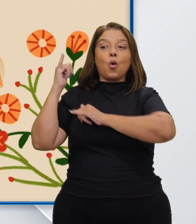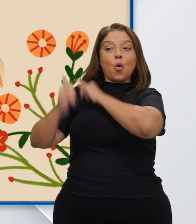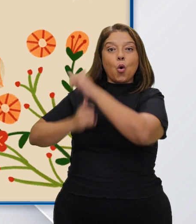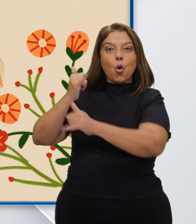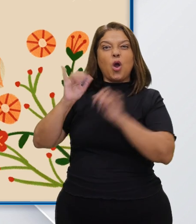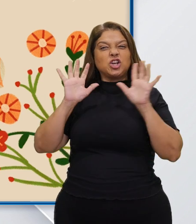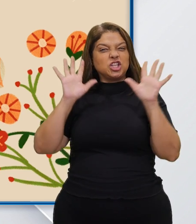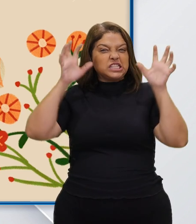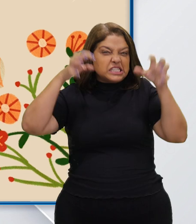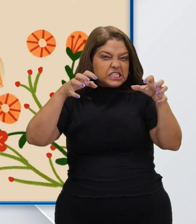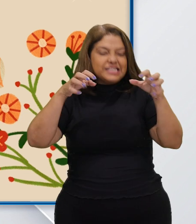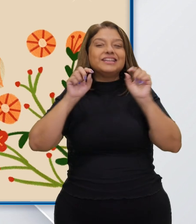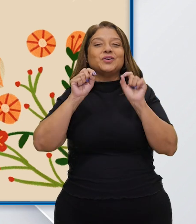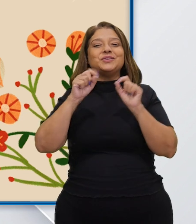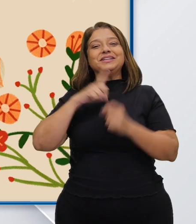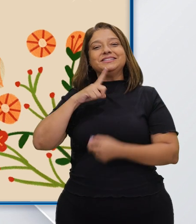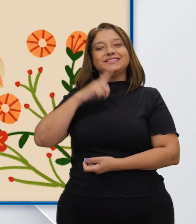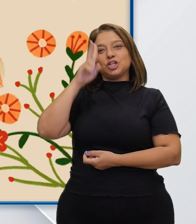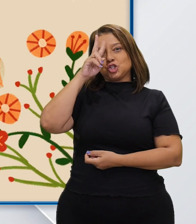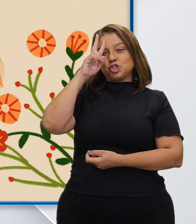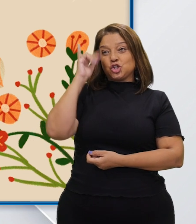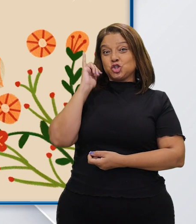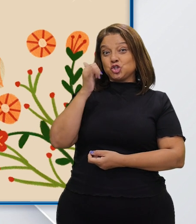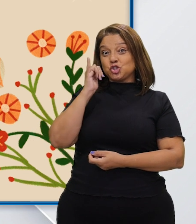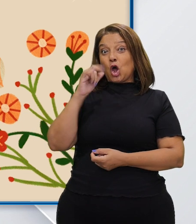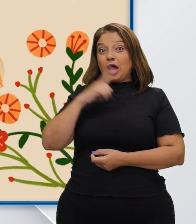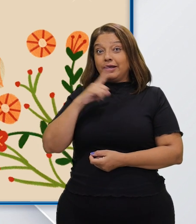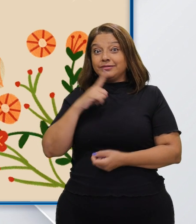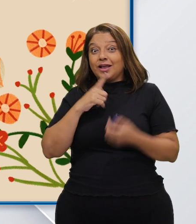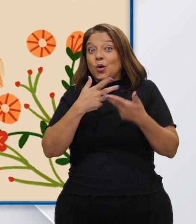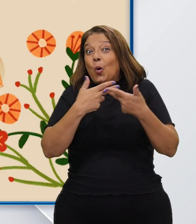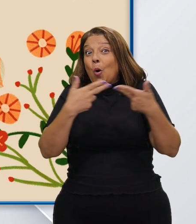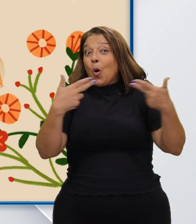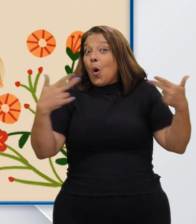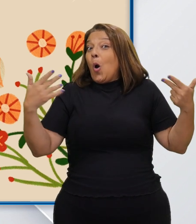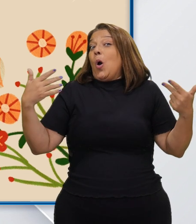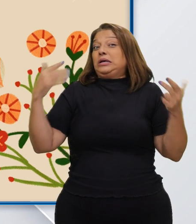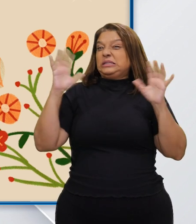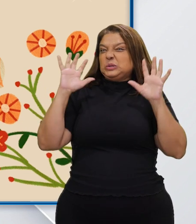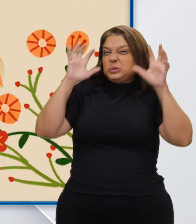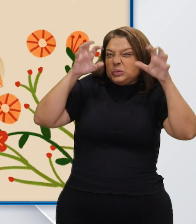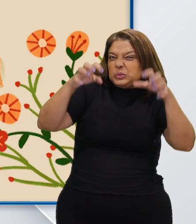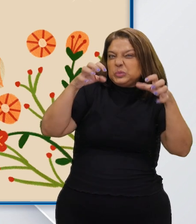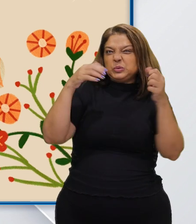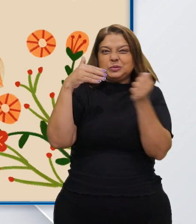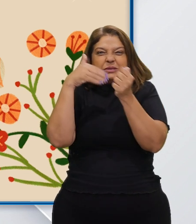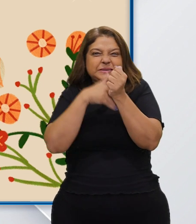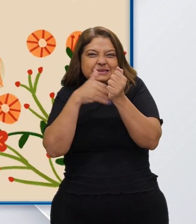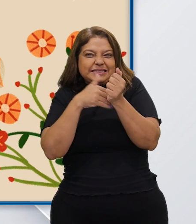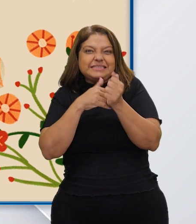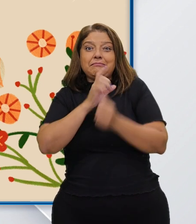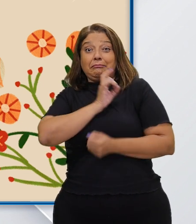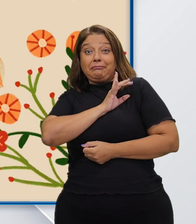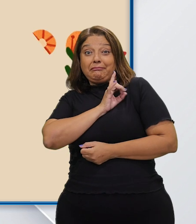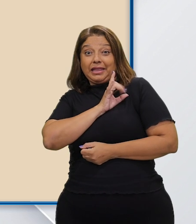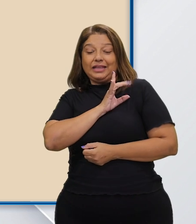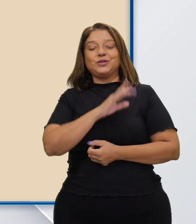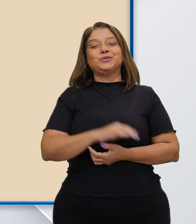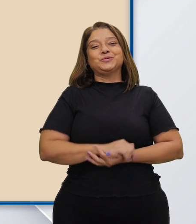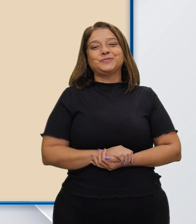terror, os que narram histórias cheias de mistérios, suspense e